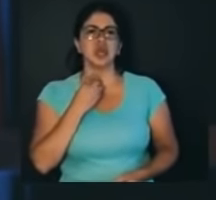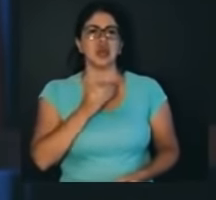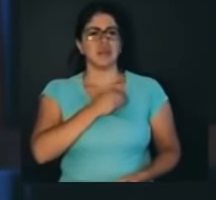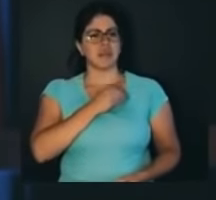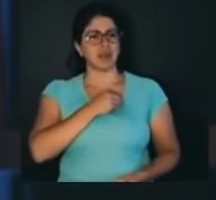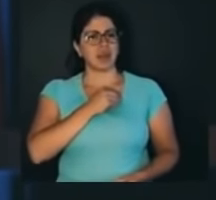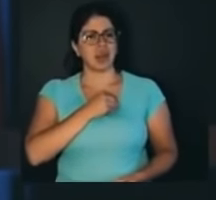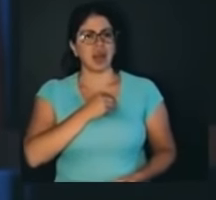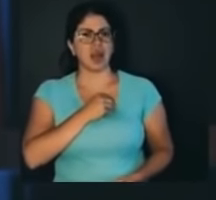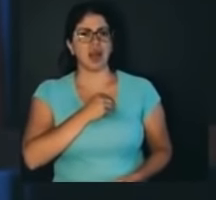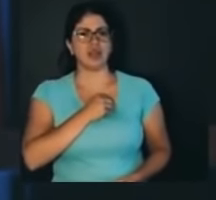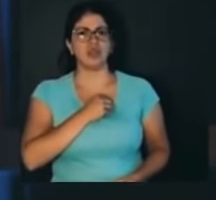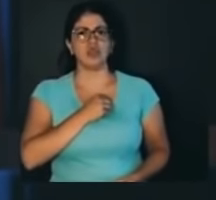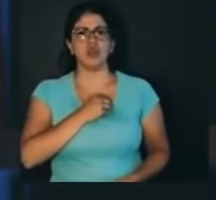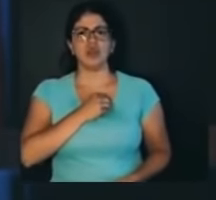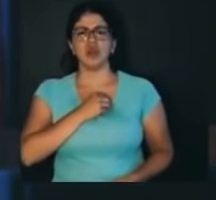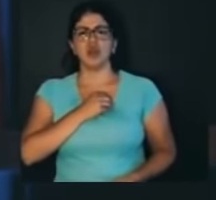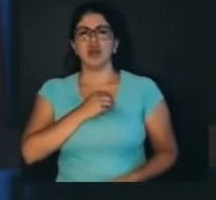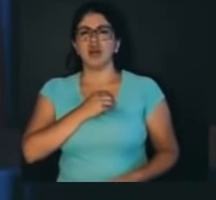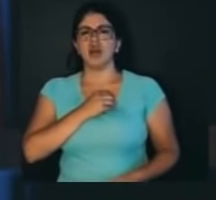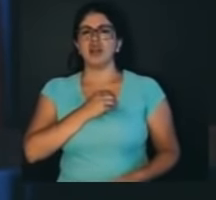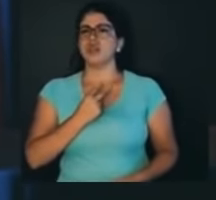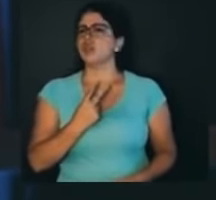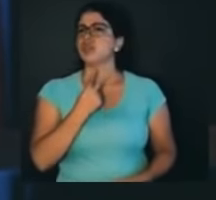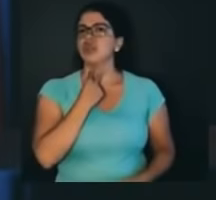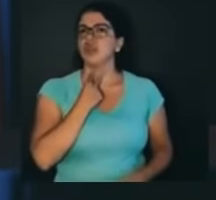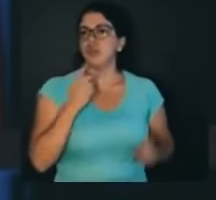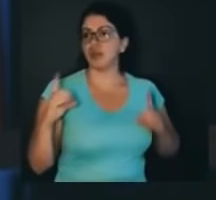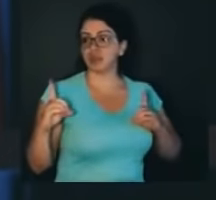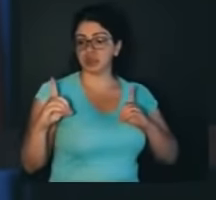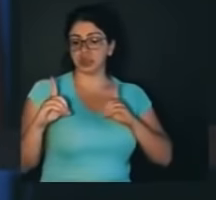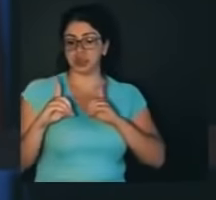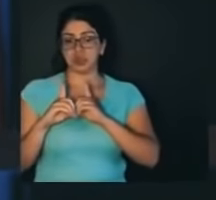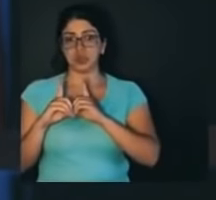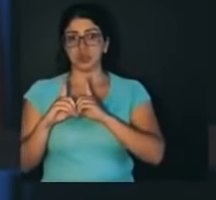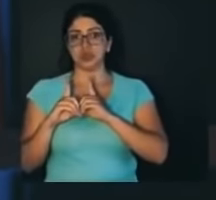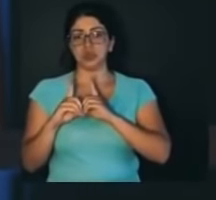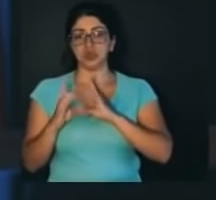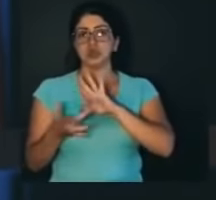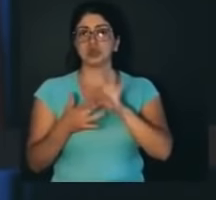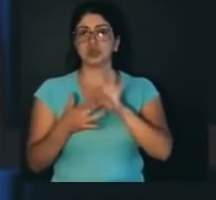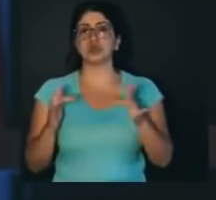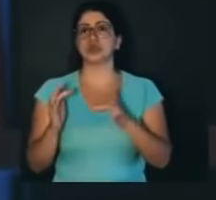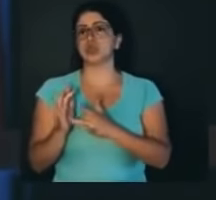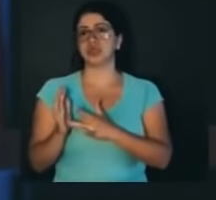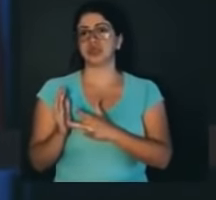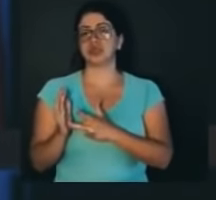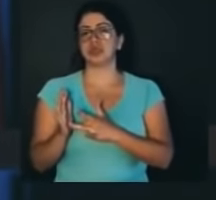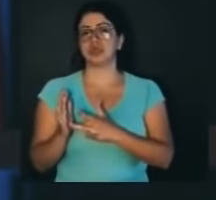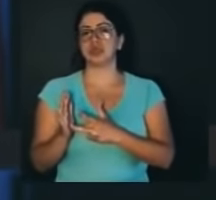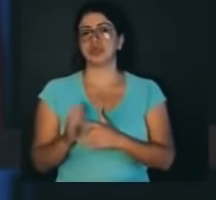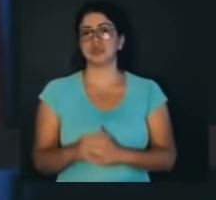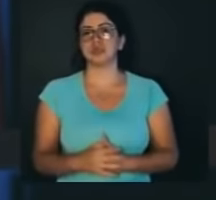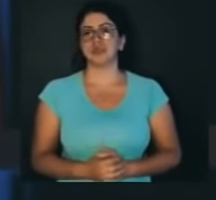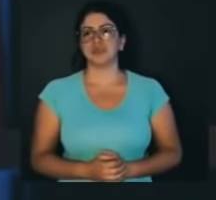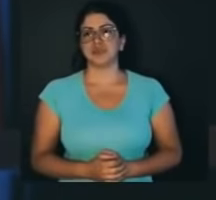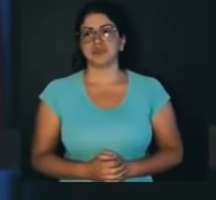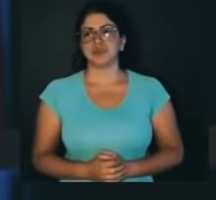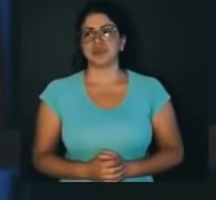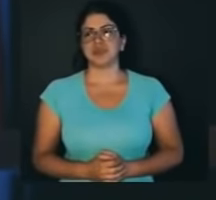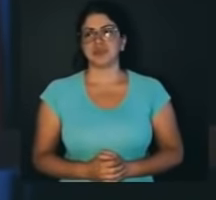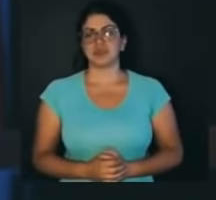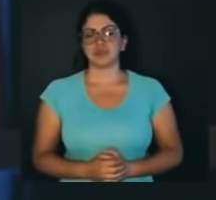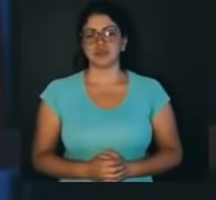uma presença no átrio geral. Porque o único que tinha acesso ao Santo dos Santos era os sacerdotes ou